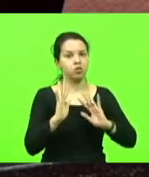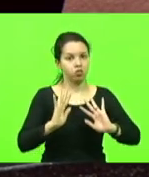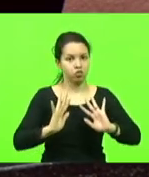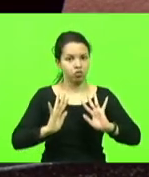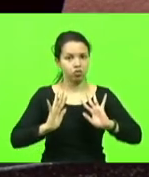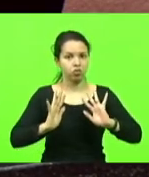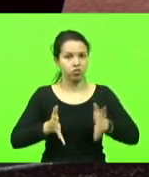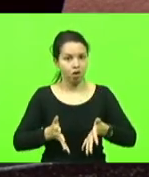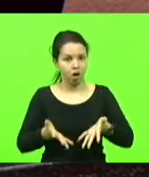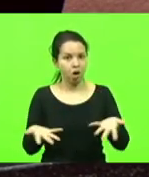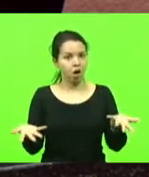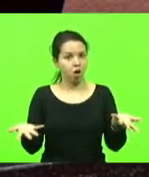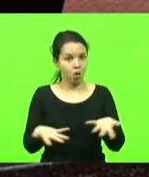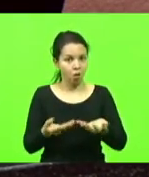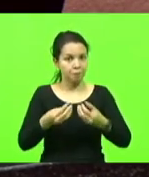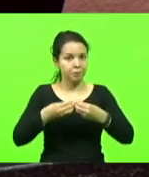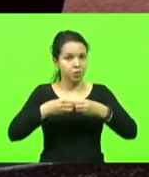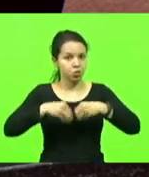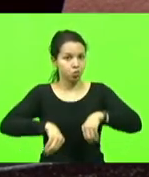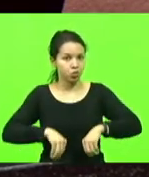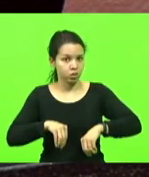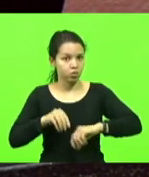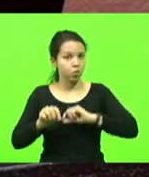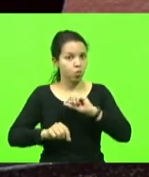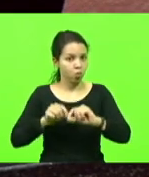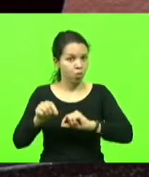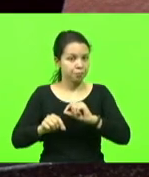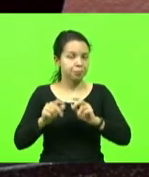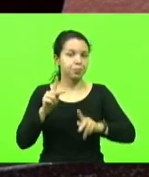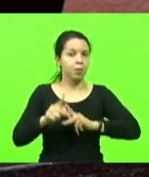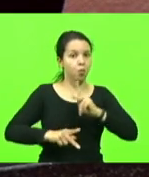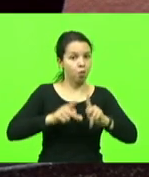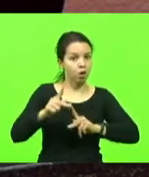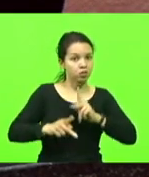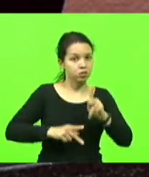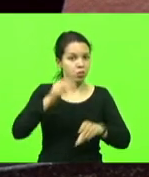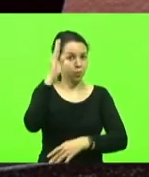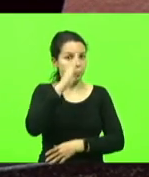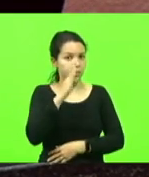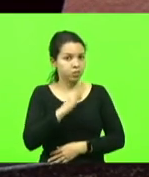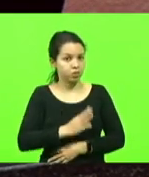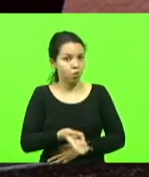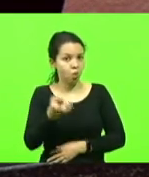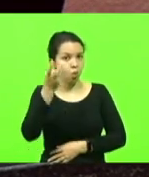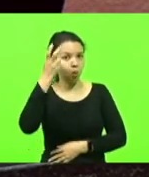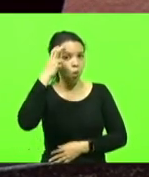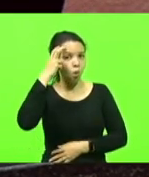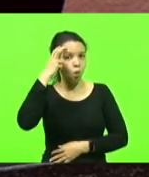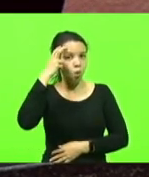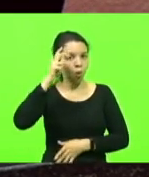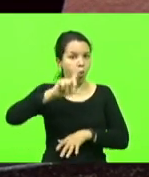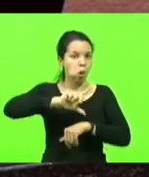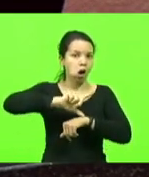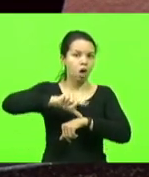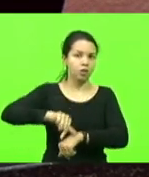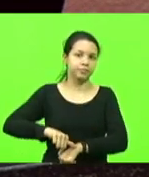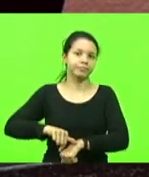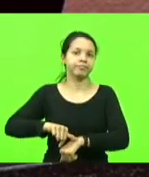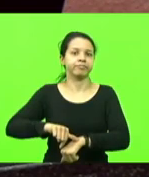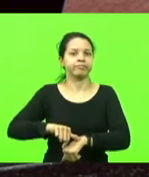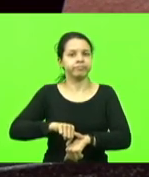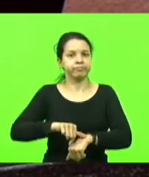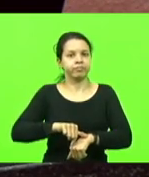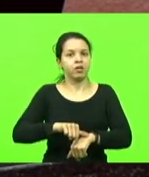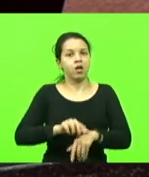tendo prejuízo é a população brasileira, é o conhecimento que vai ficar para trás por muito tempo,